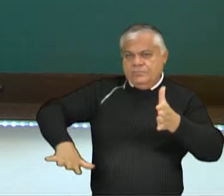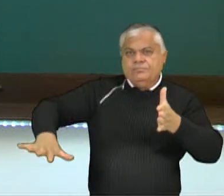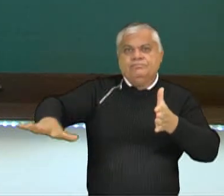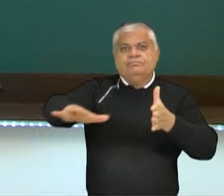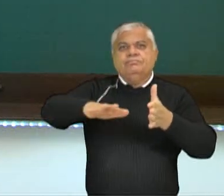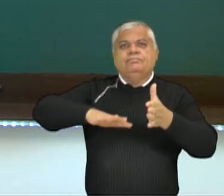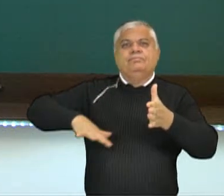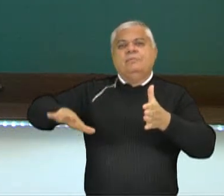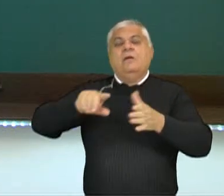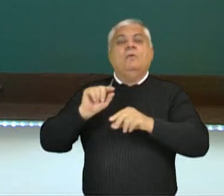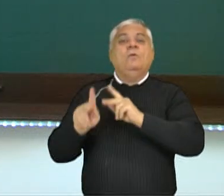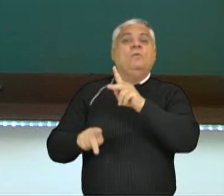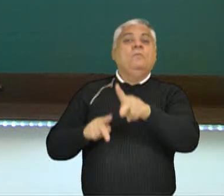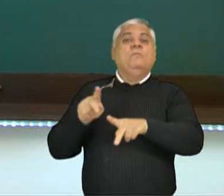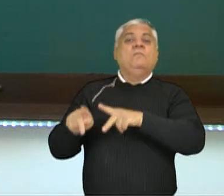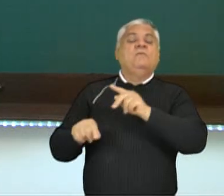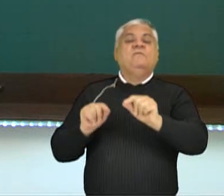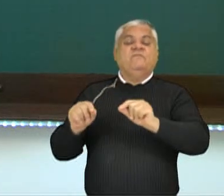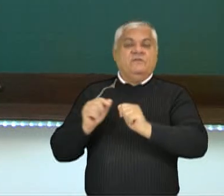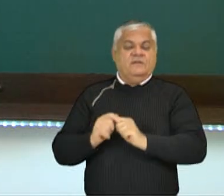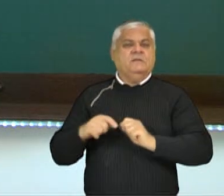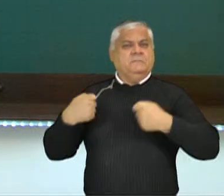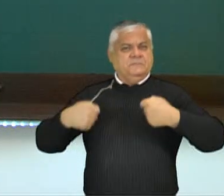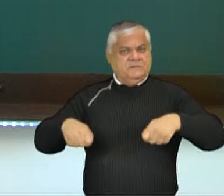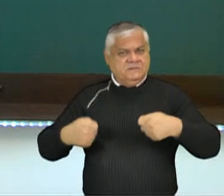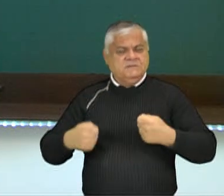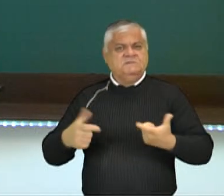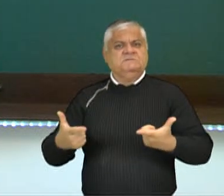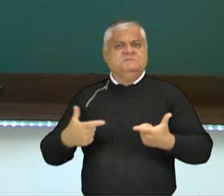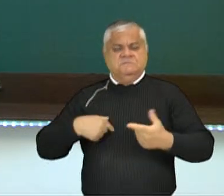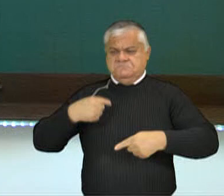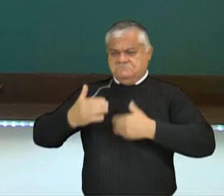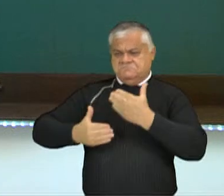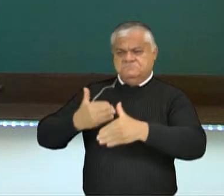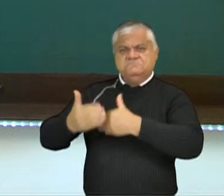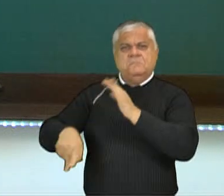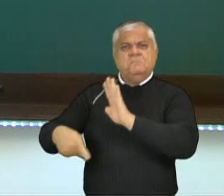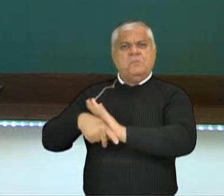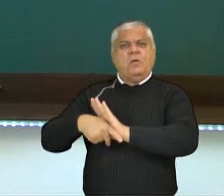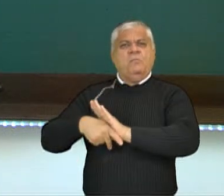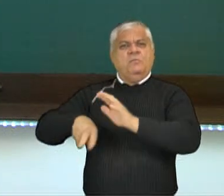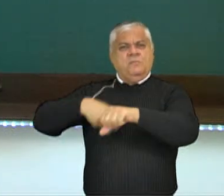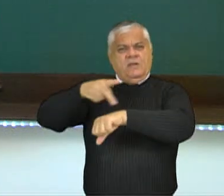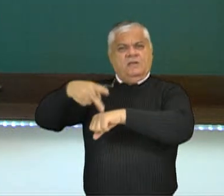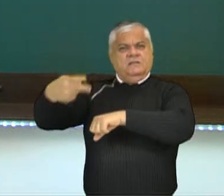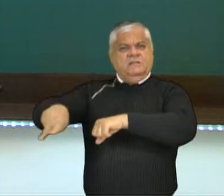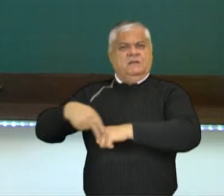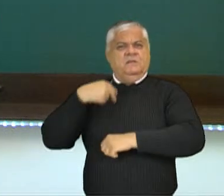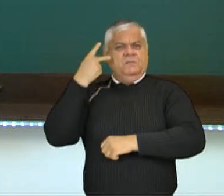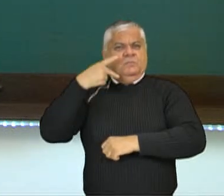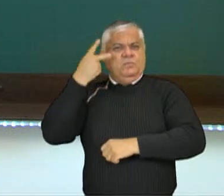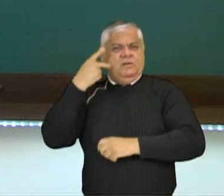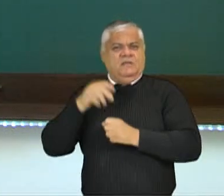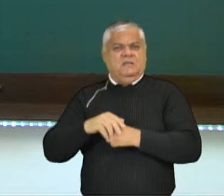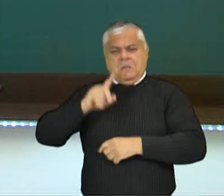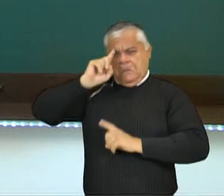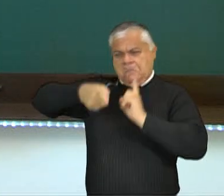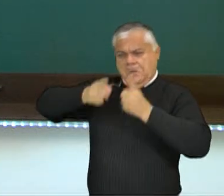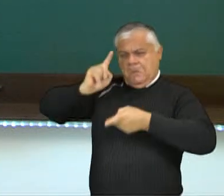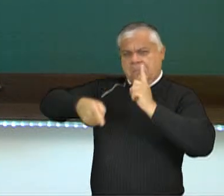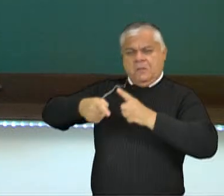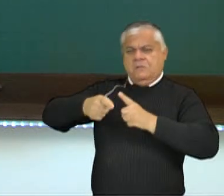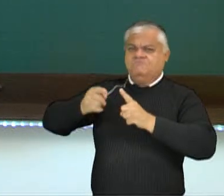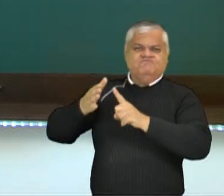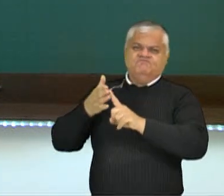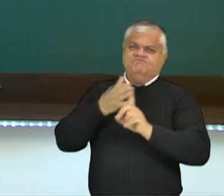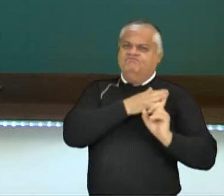aonde aquele povo possa exercer a sua soberania, desenvolver a sua política livremente, né, com